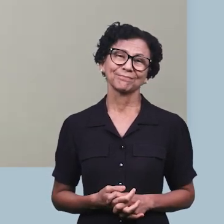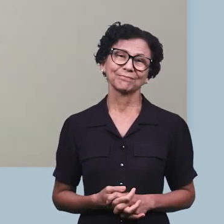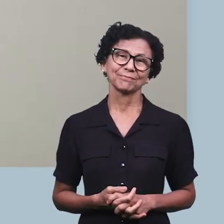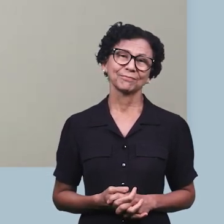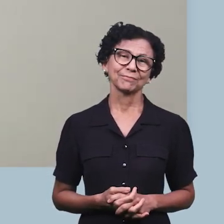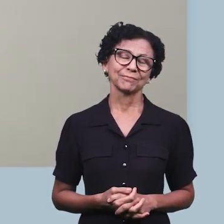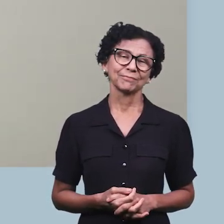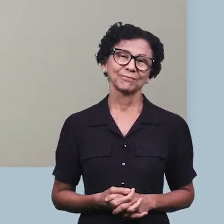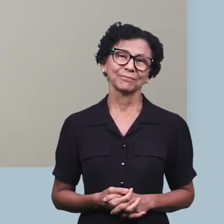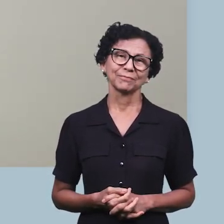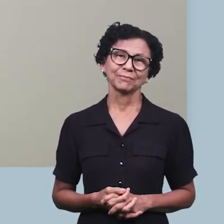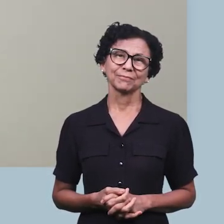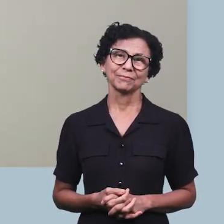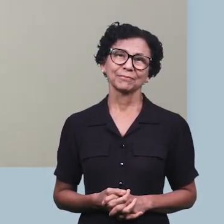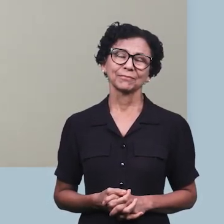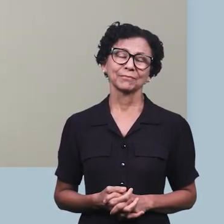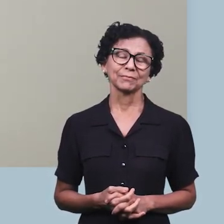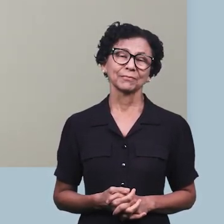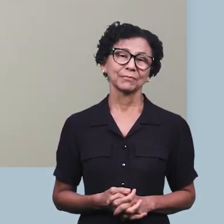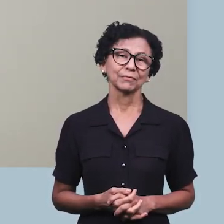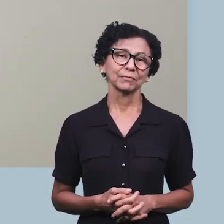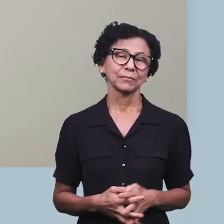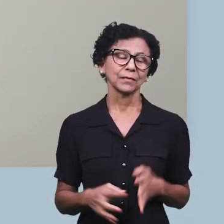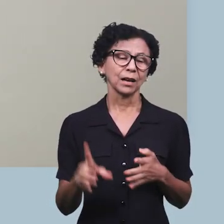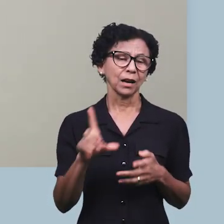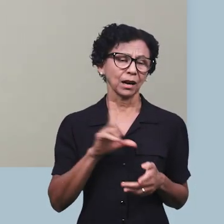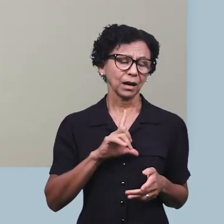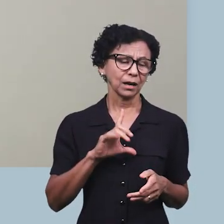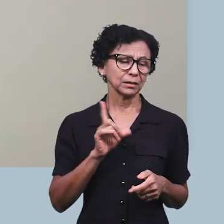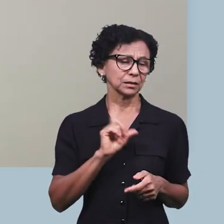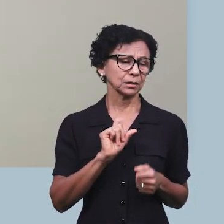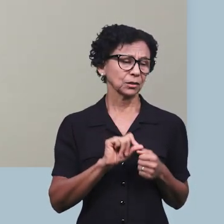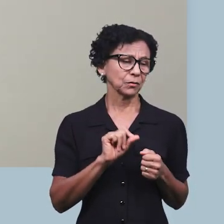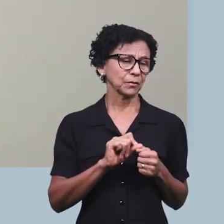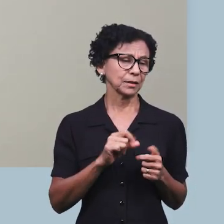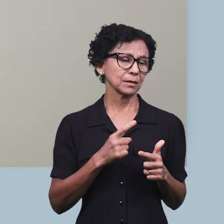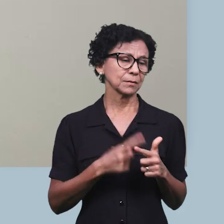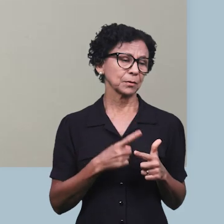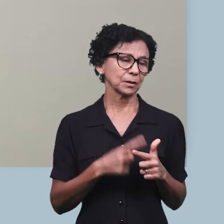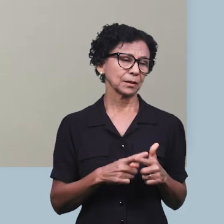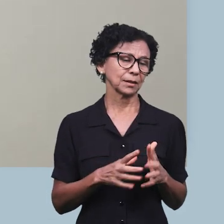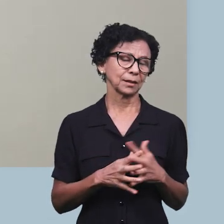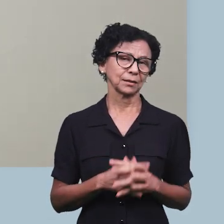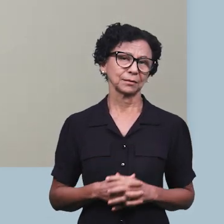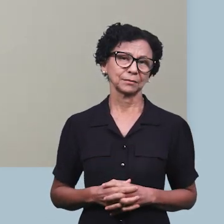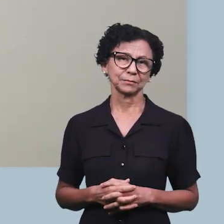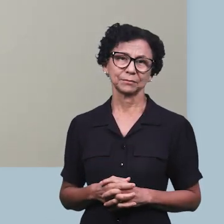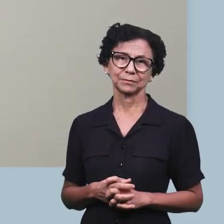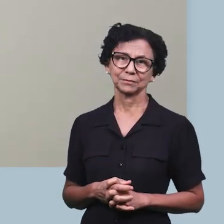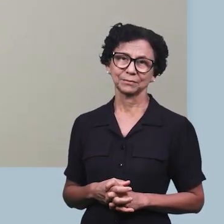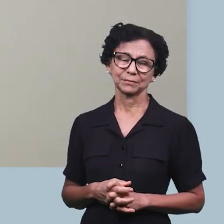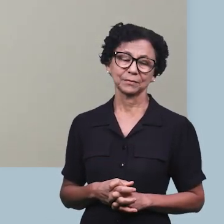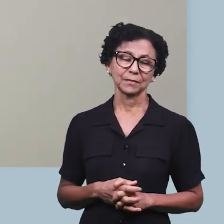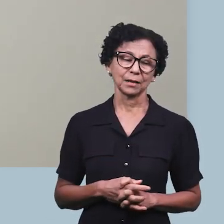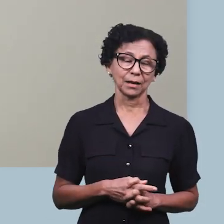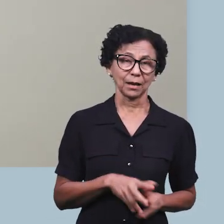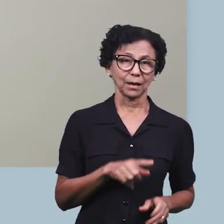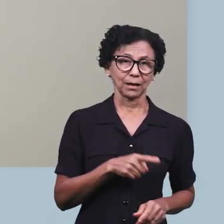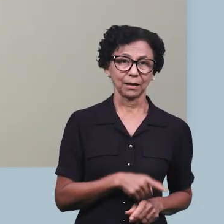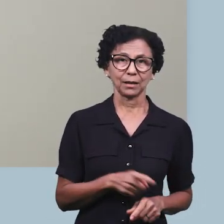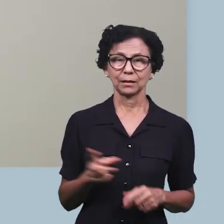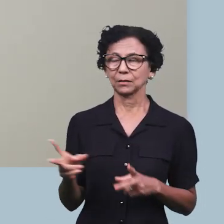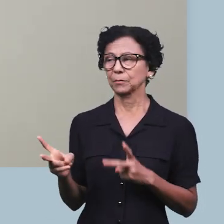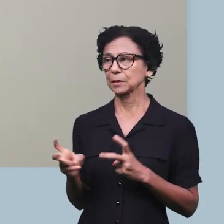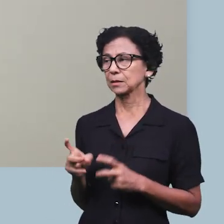que não foi feito antes, quando você pediu? Né? Não significa que você vai perder essa autoridade, não, muito pelo contrário. Ela